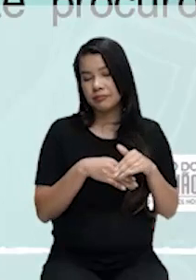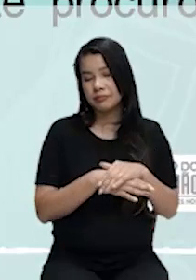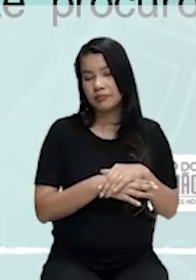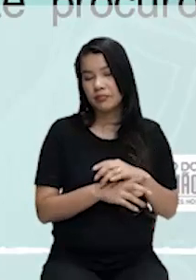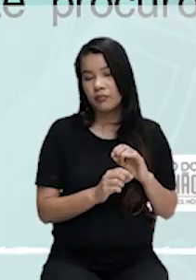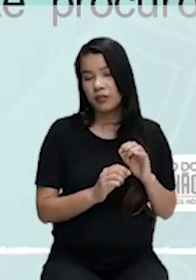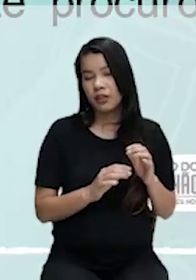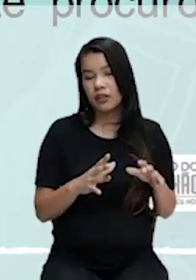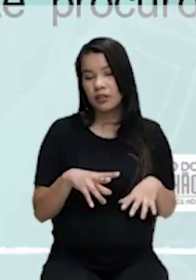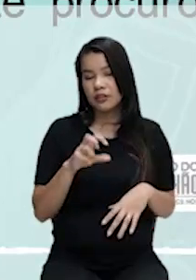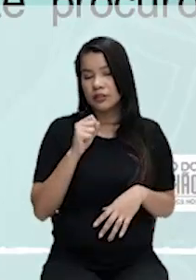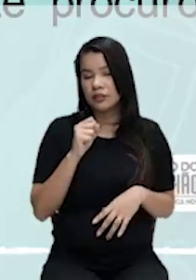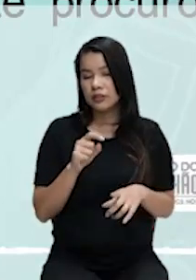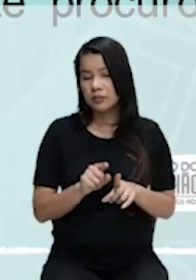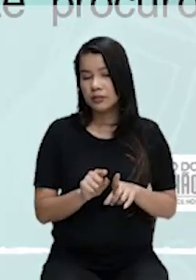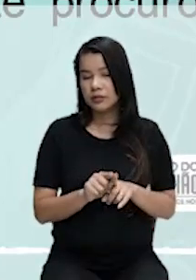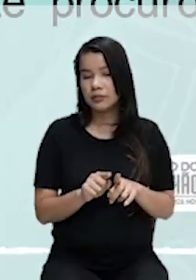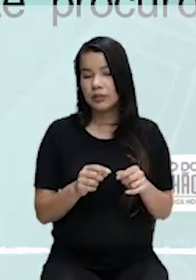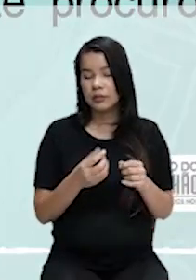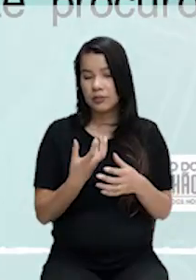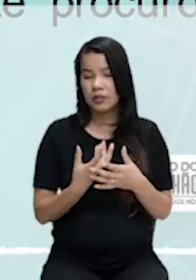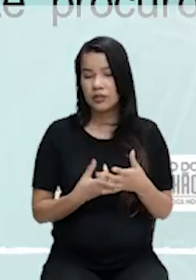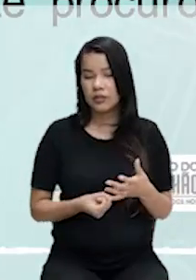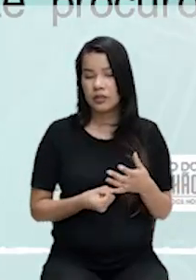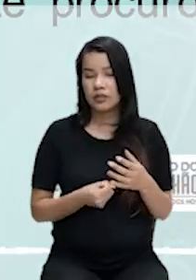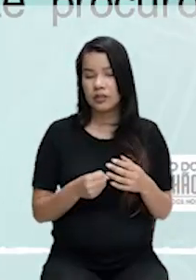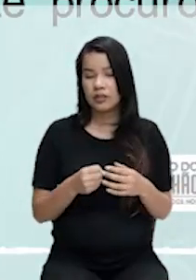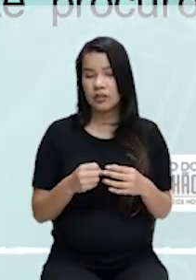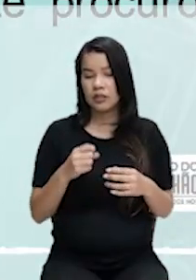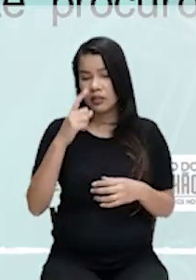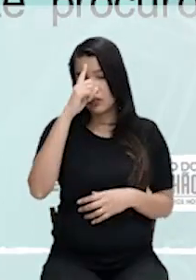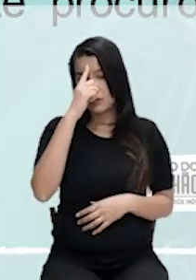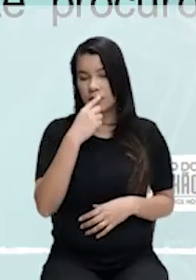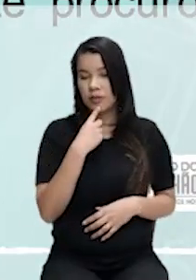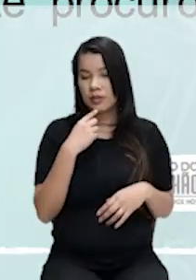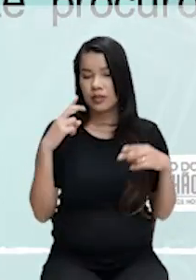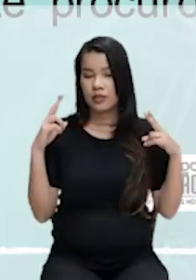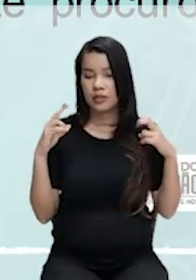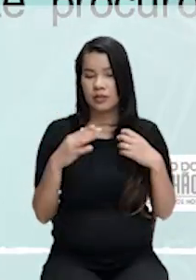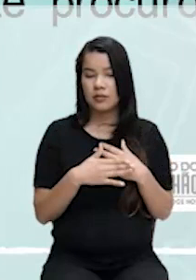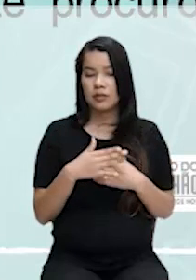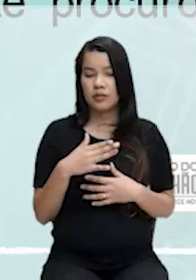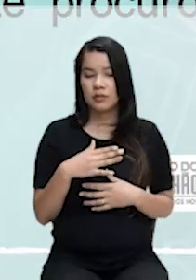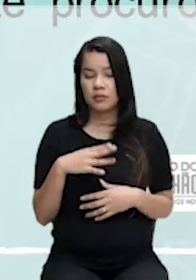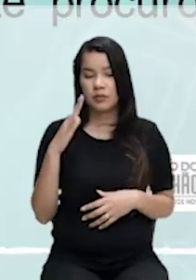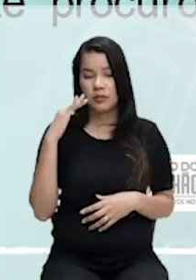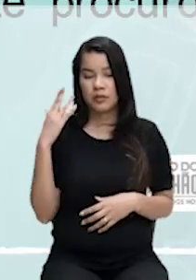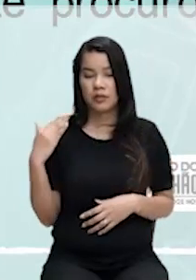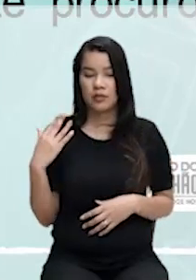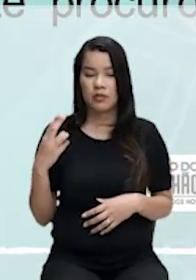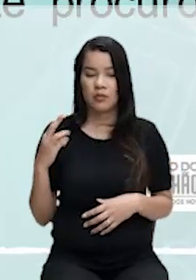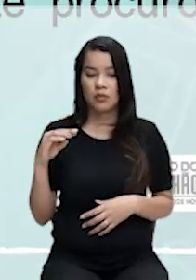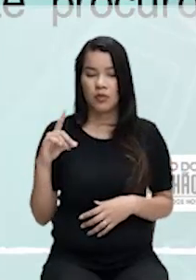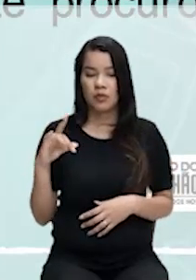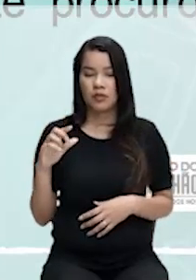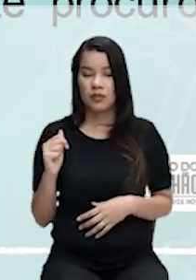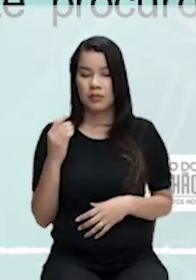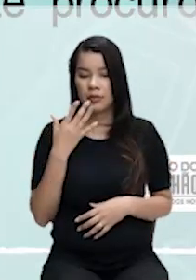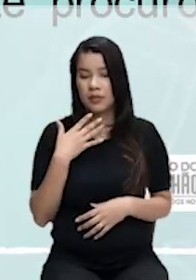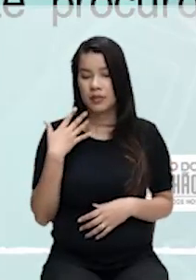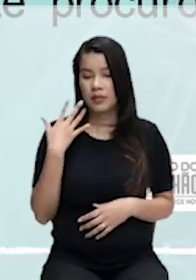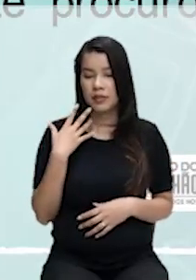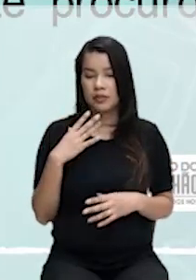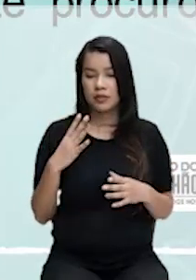links para URLs externas. Os temas mais populares: moda, maquiagem, casamento, gastronomia,